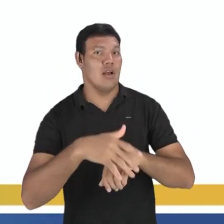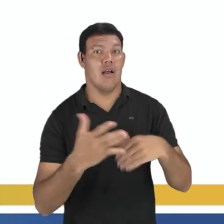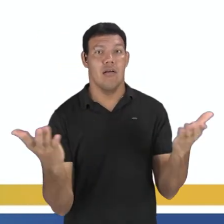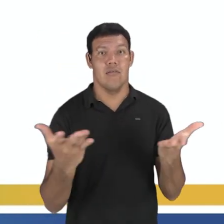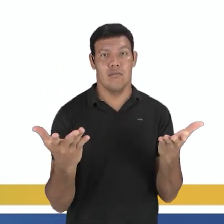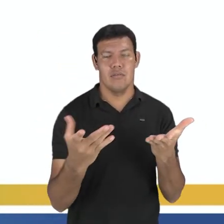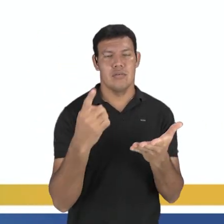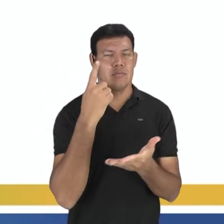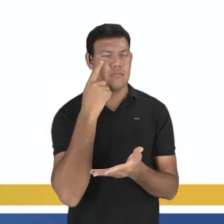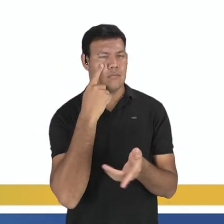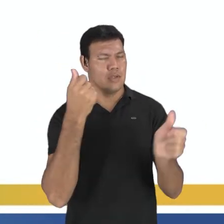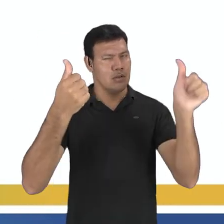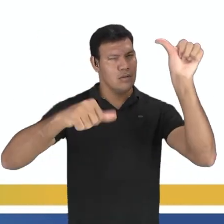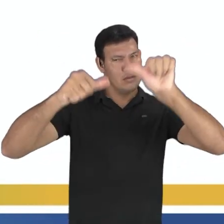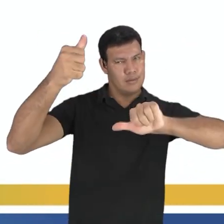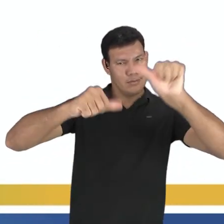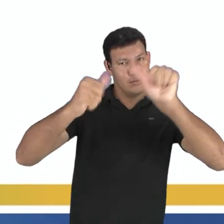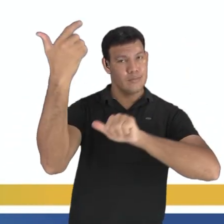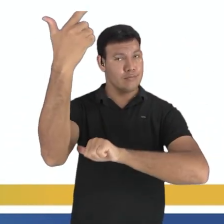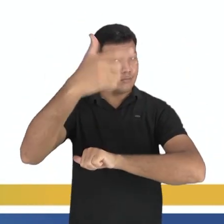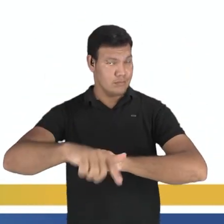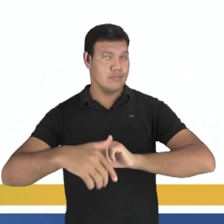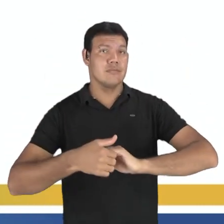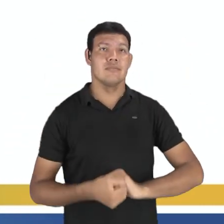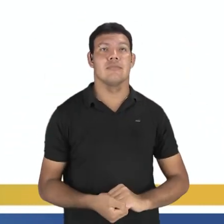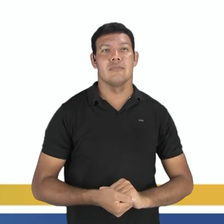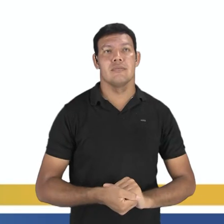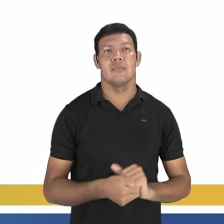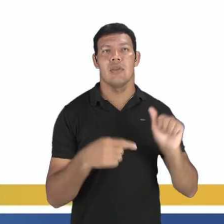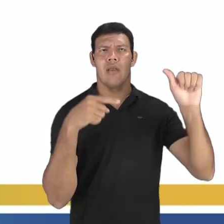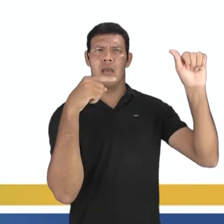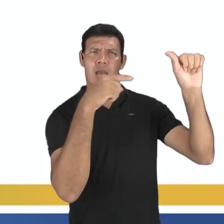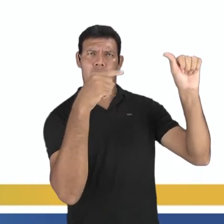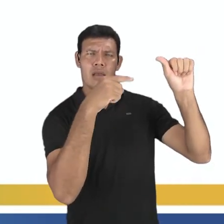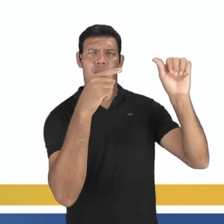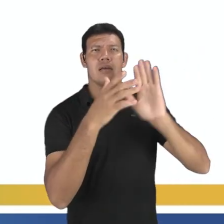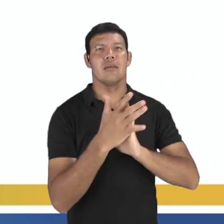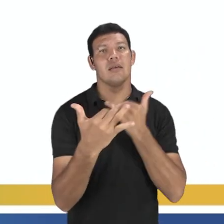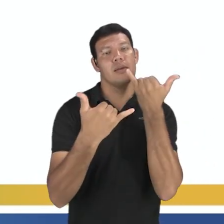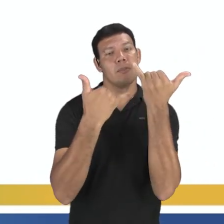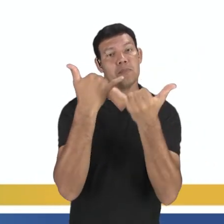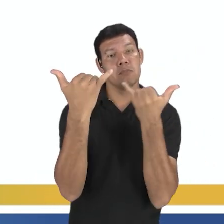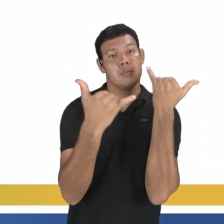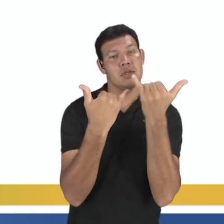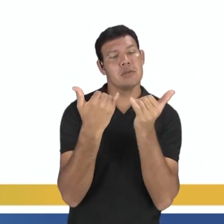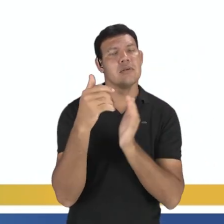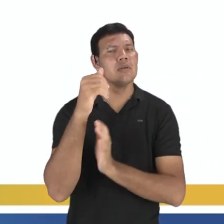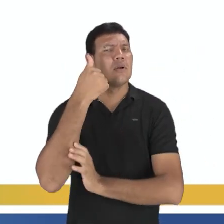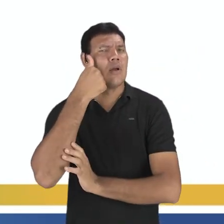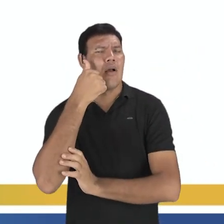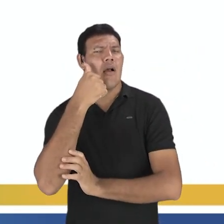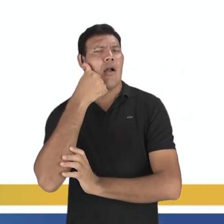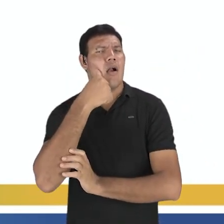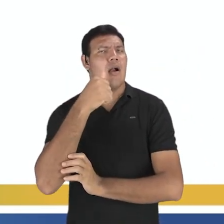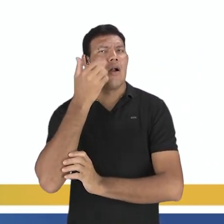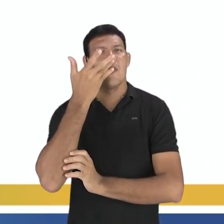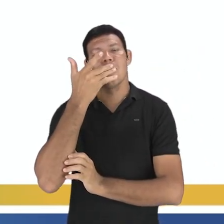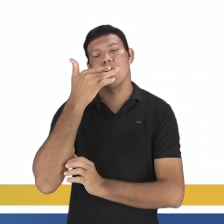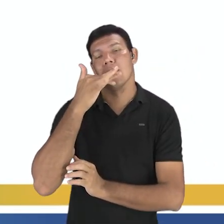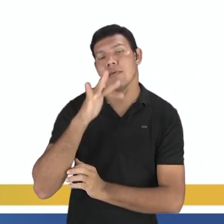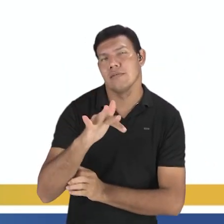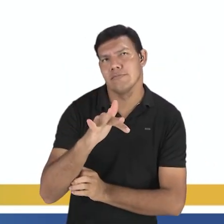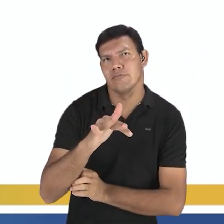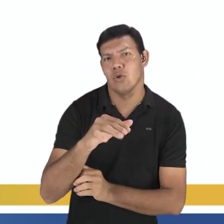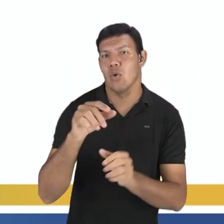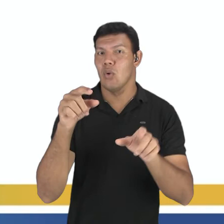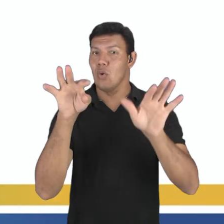eliminação. Vamos verificar as alternativas novamente? A letra A diz das aventuras de uma menina. Olha, o texto fala